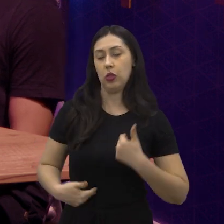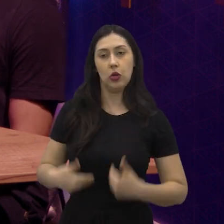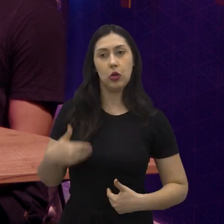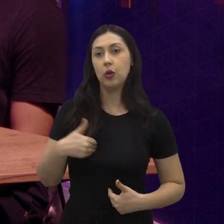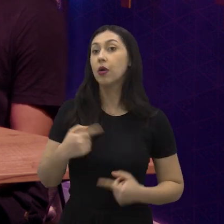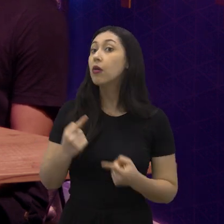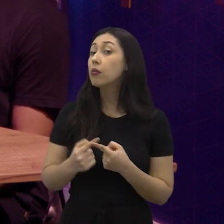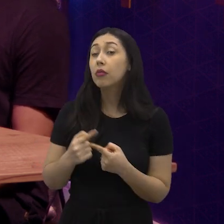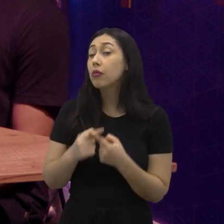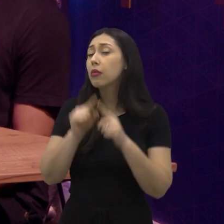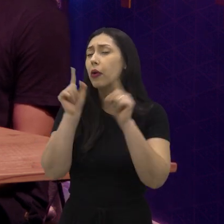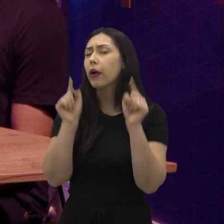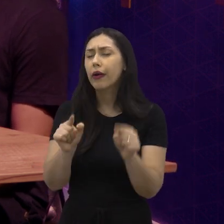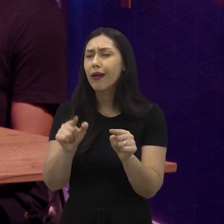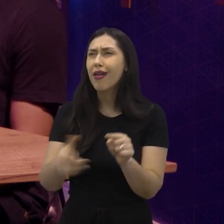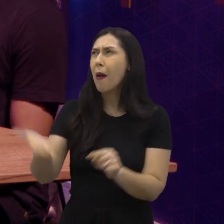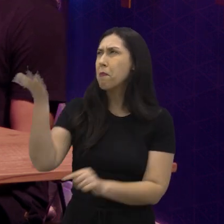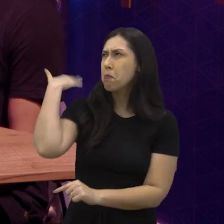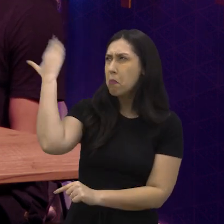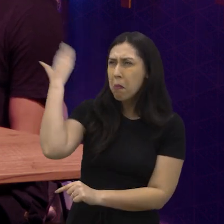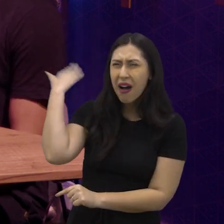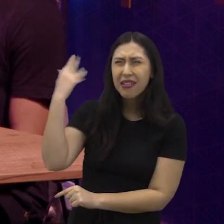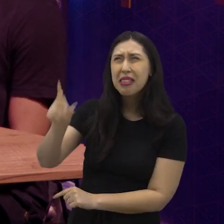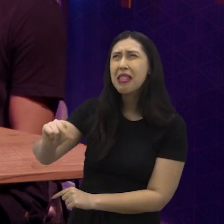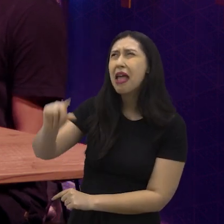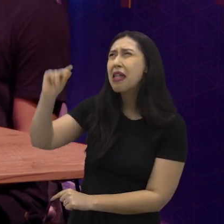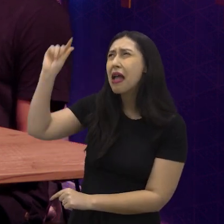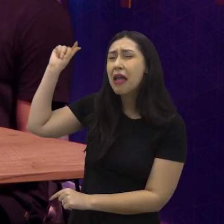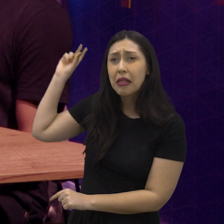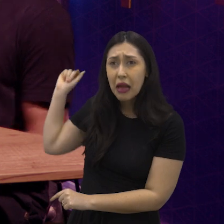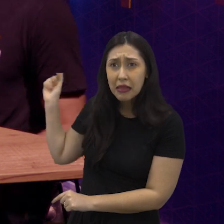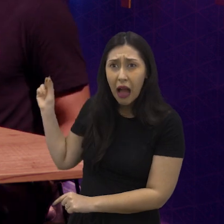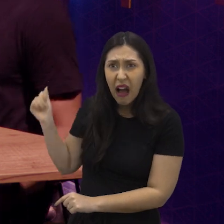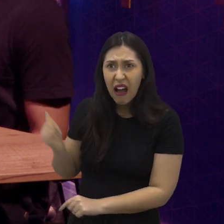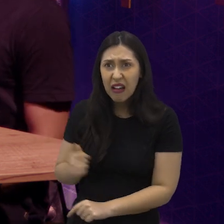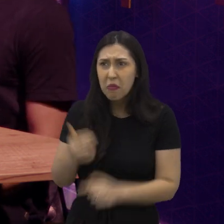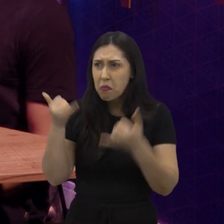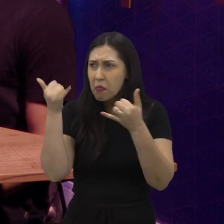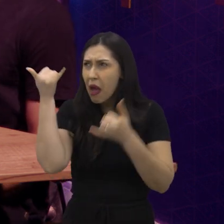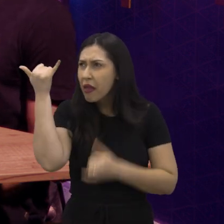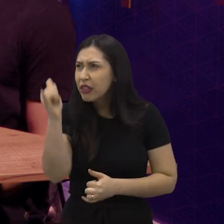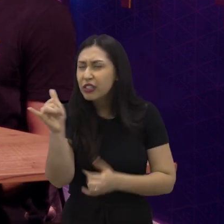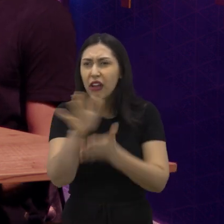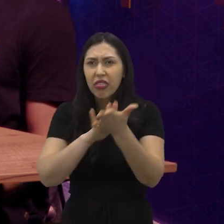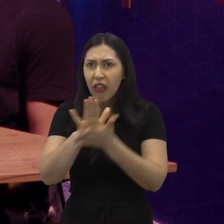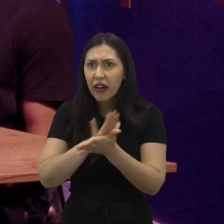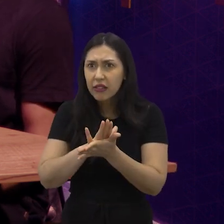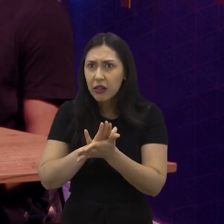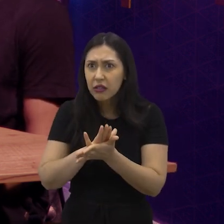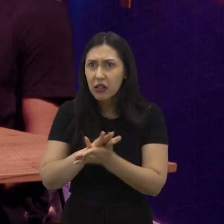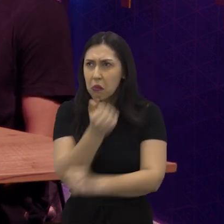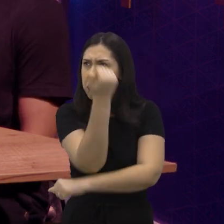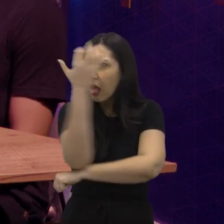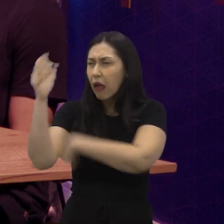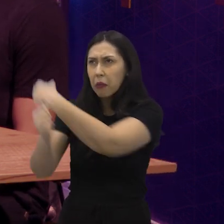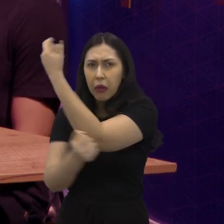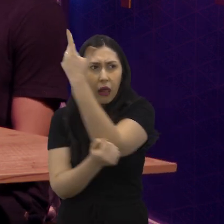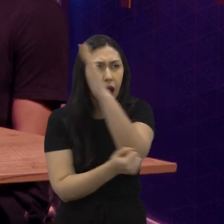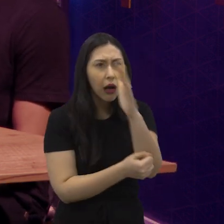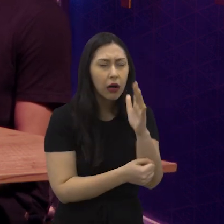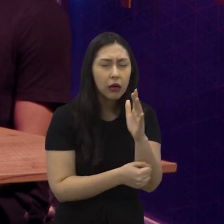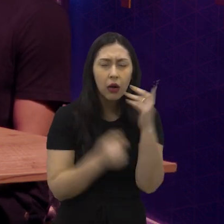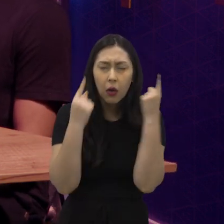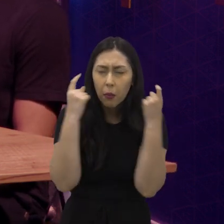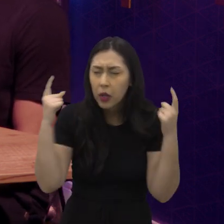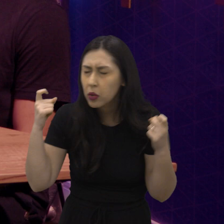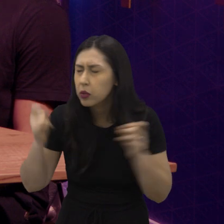os nossos antepassados que viviam na selva escutavam barulho, já tinha que ficar atento, tá ali à noite, quem tá